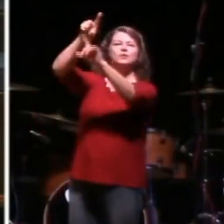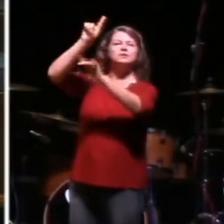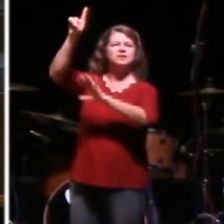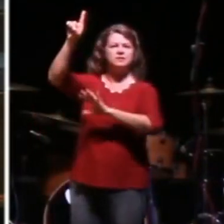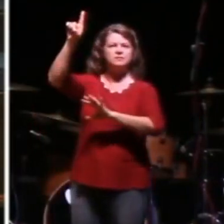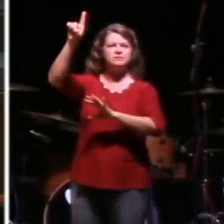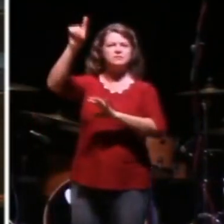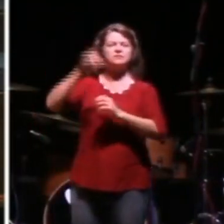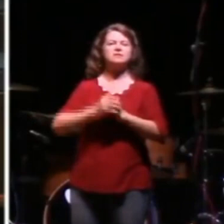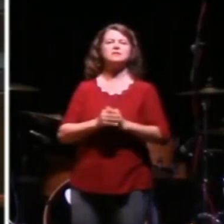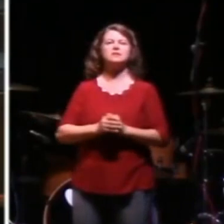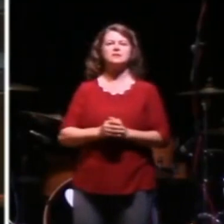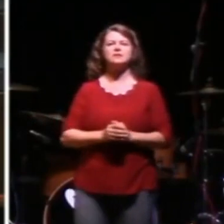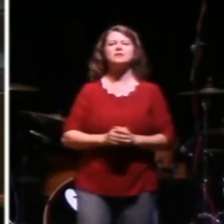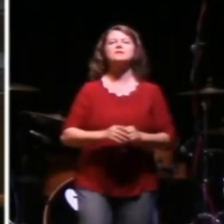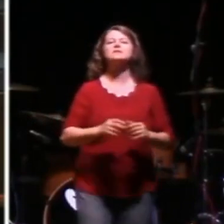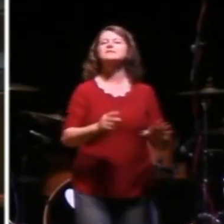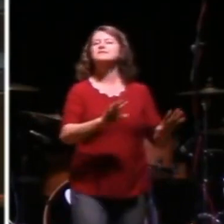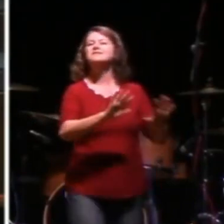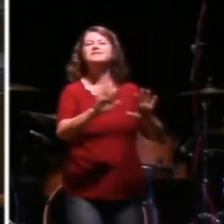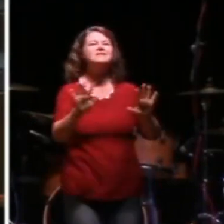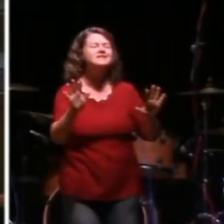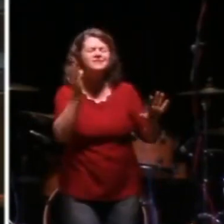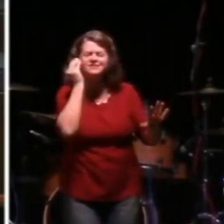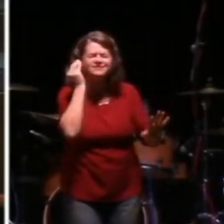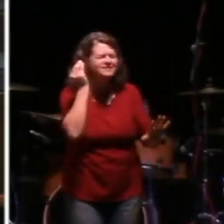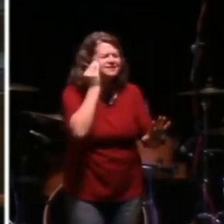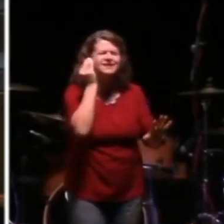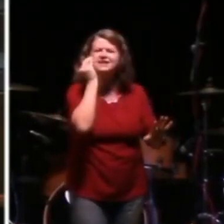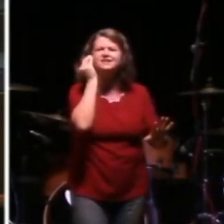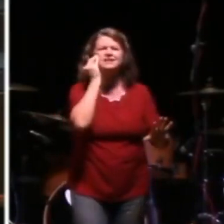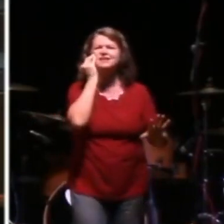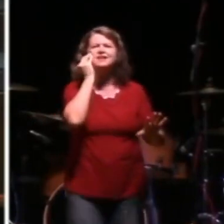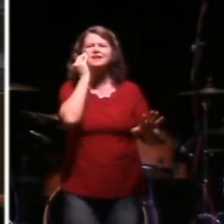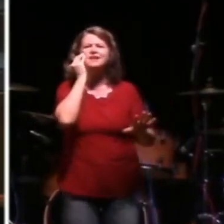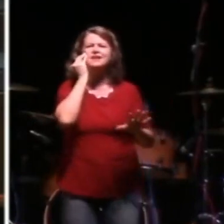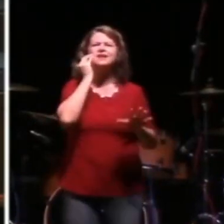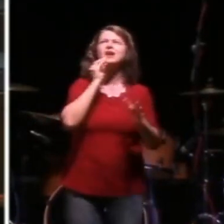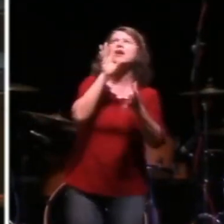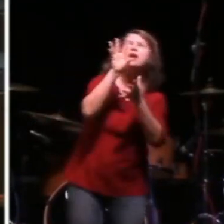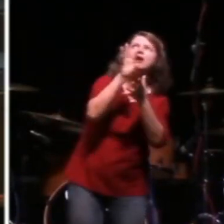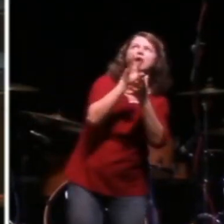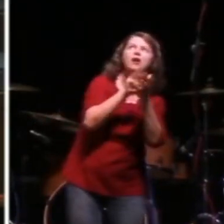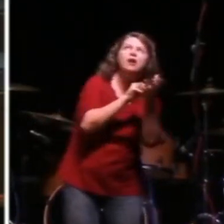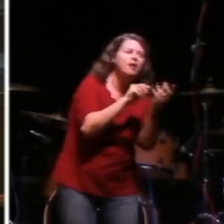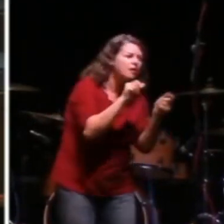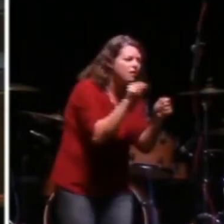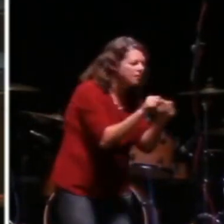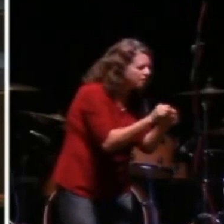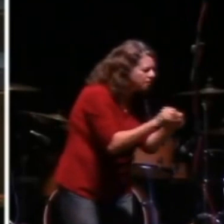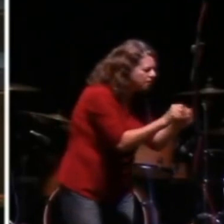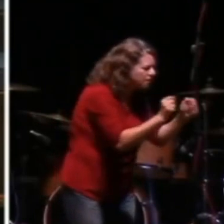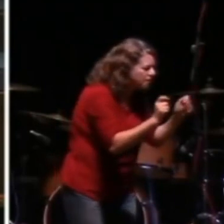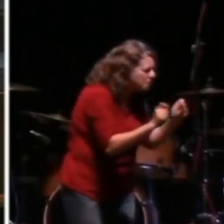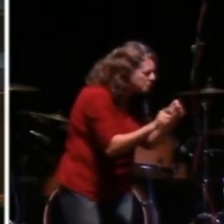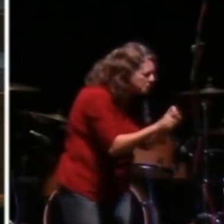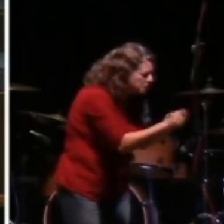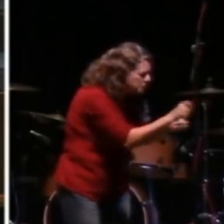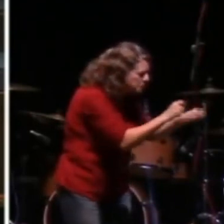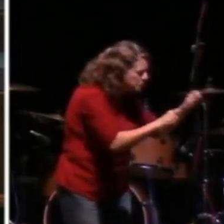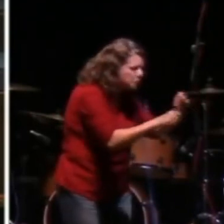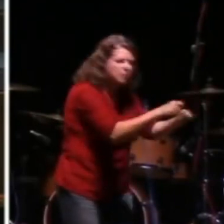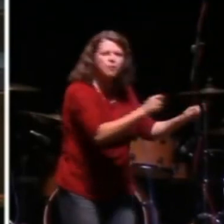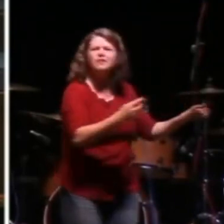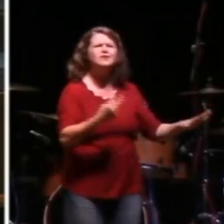tente fazer algo parecer comigo não faça isso nos não me compare